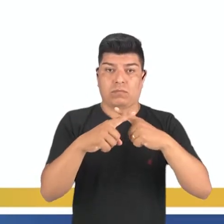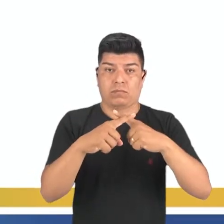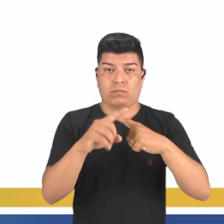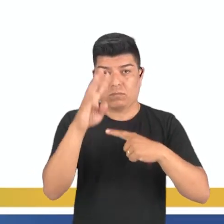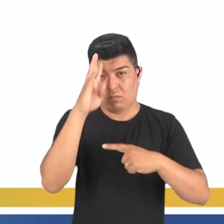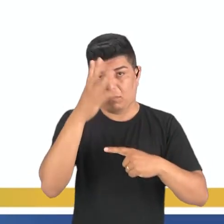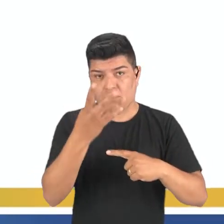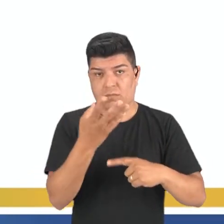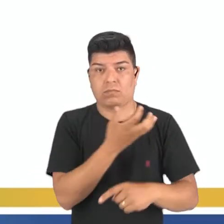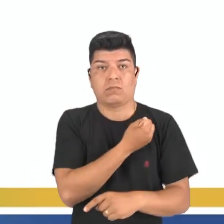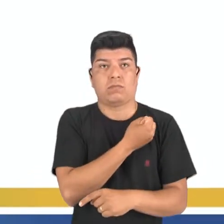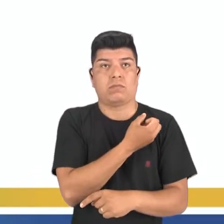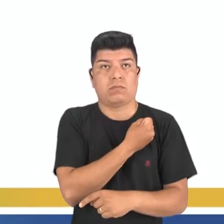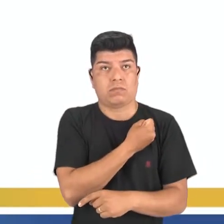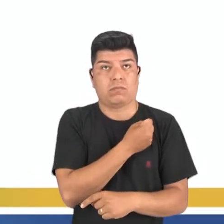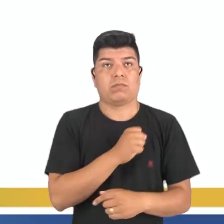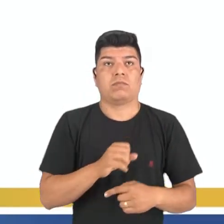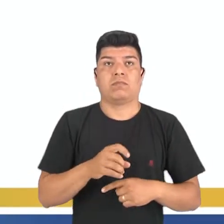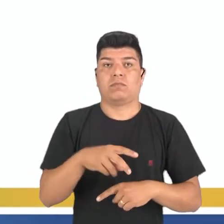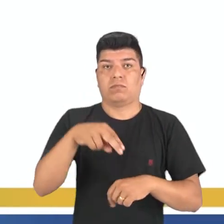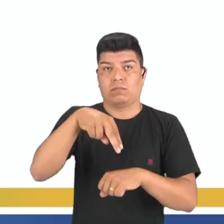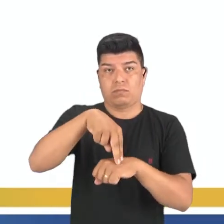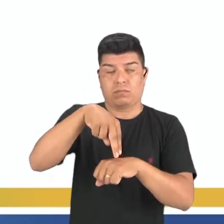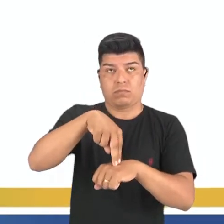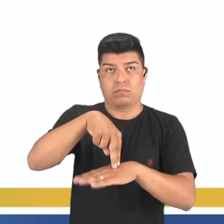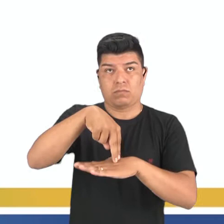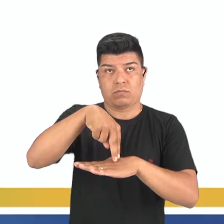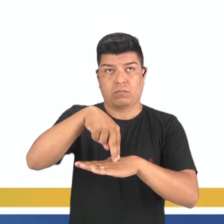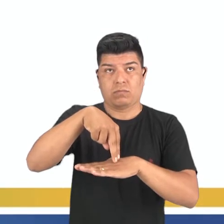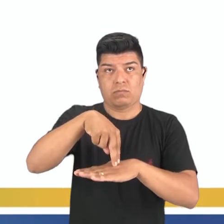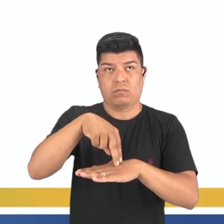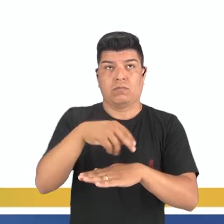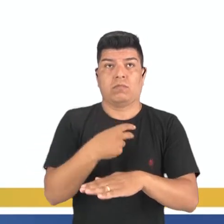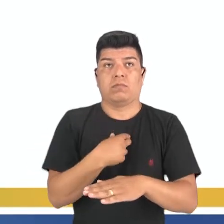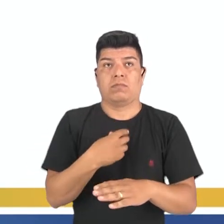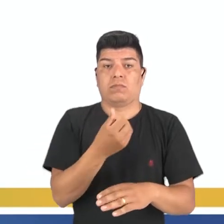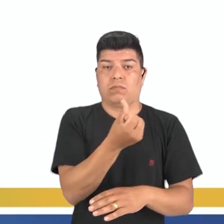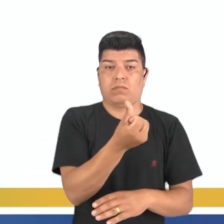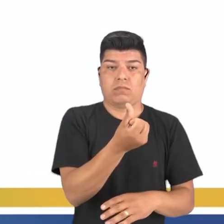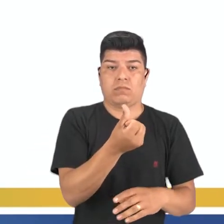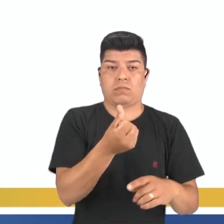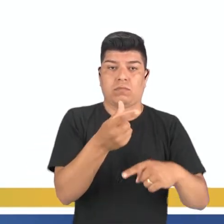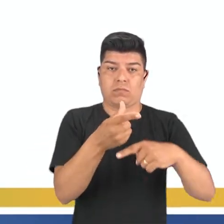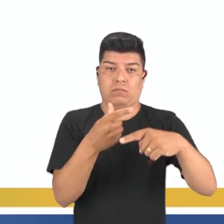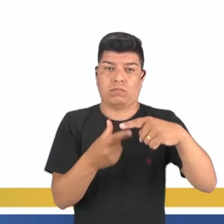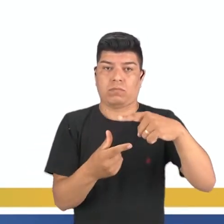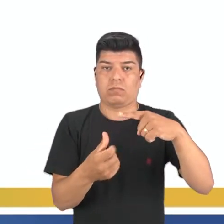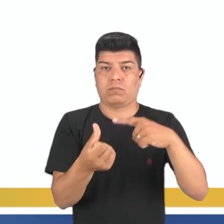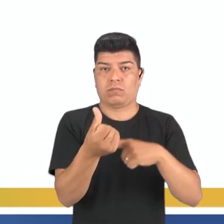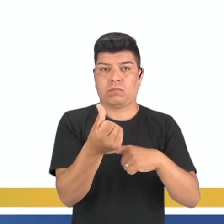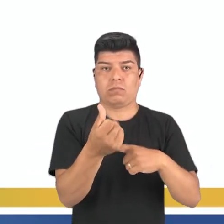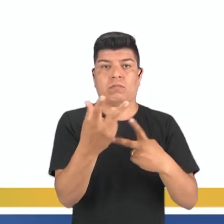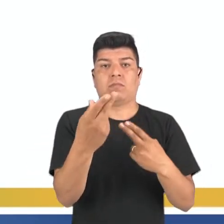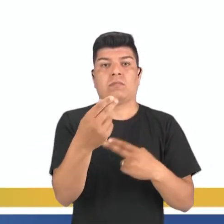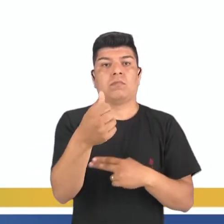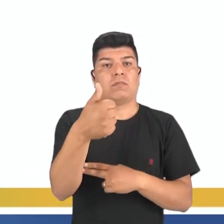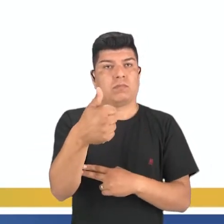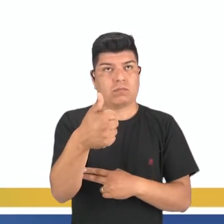resultado pelo numerador. Então, olha, 6 dividido para 6 dá quanto? Dá 1, né?